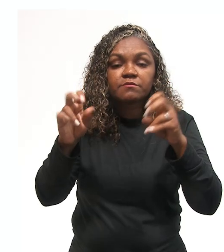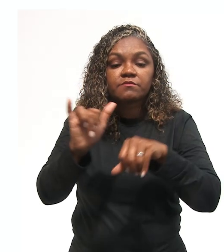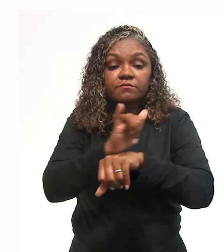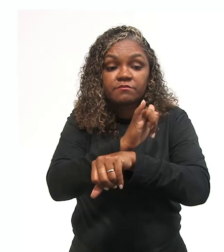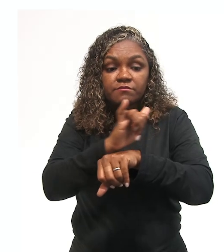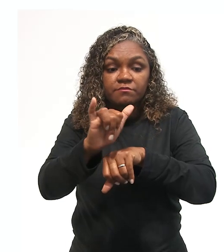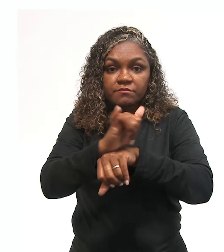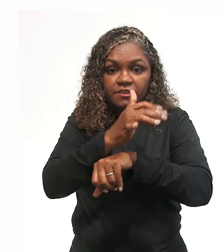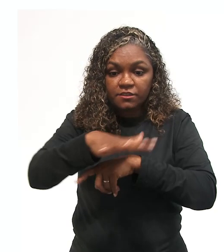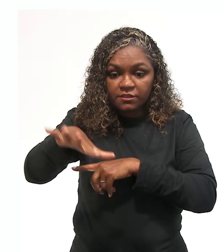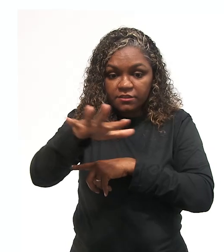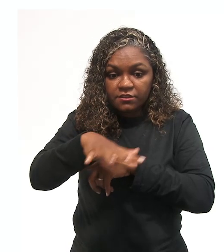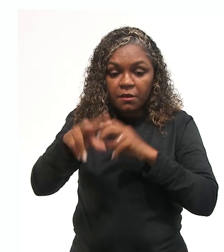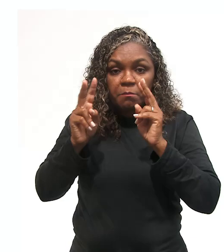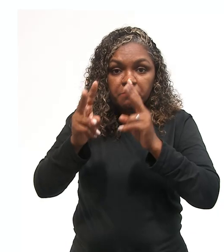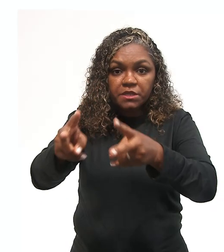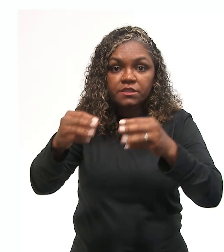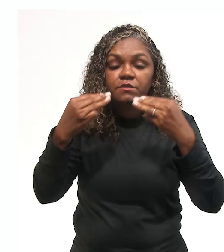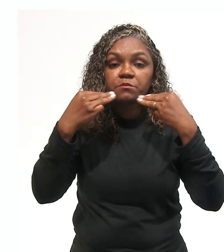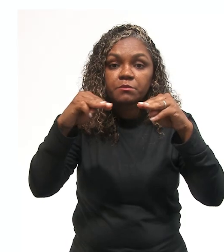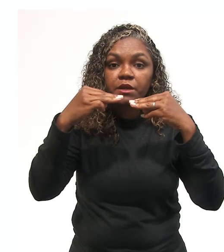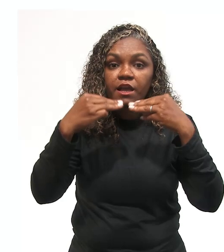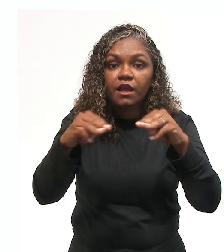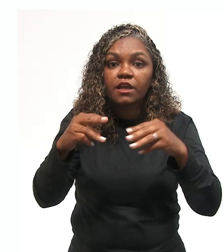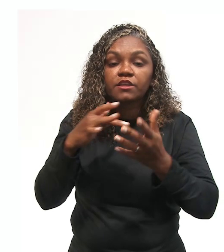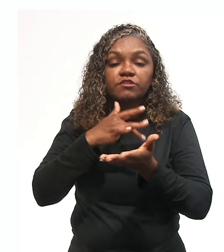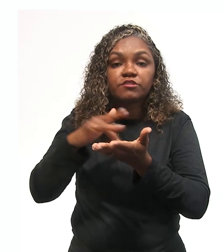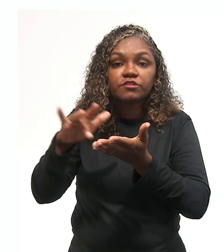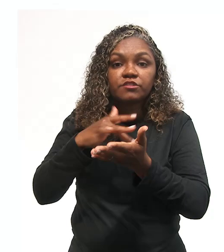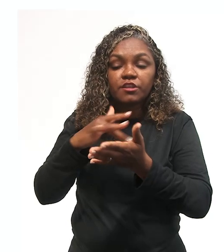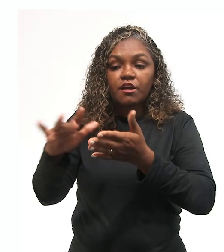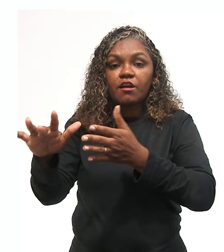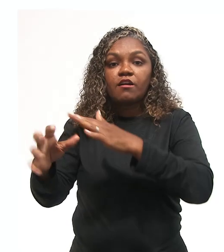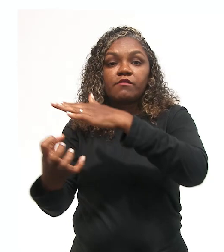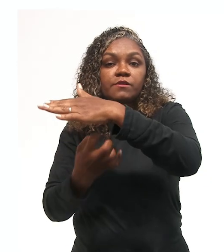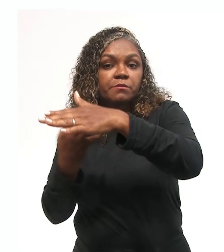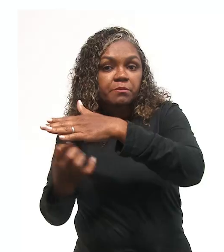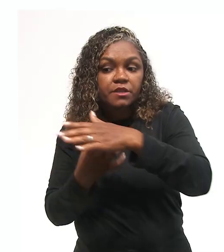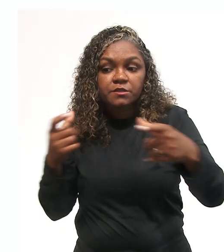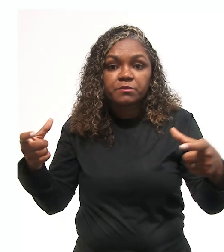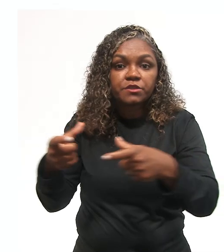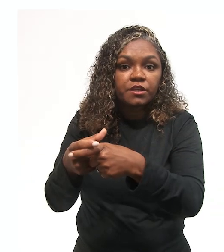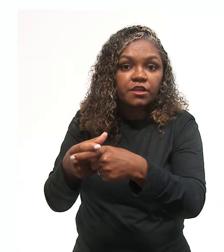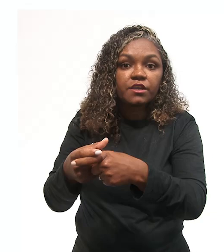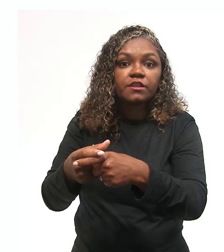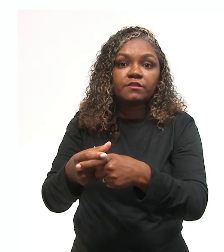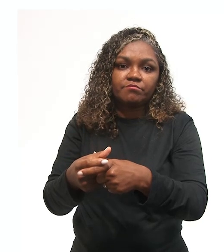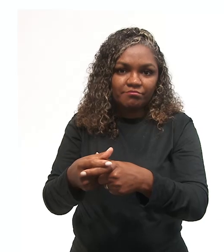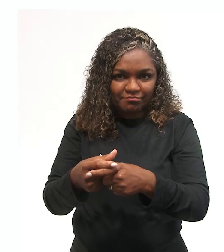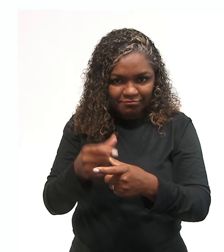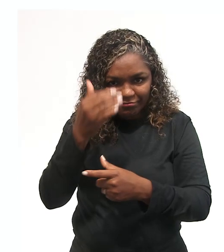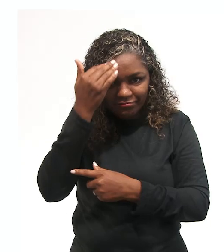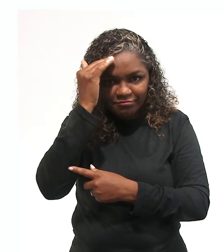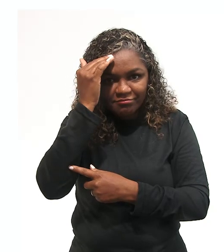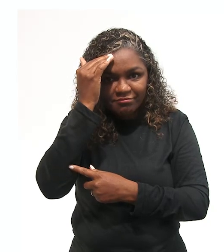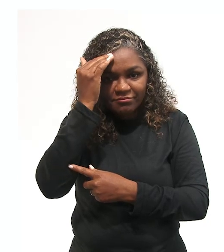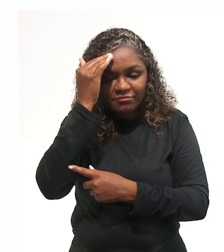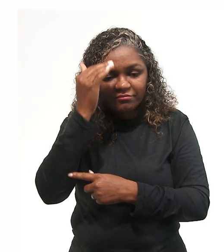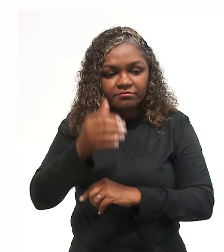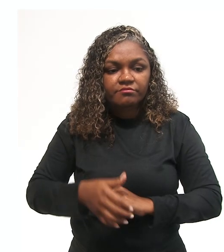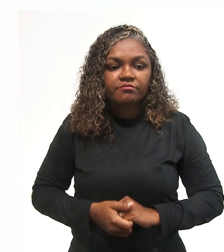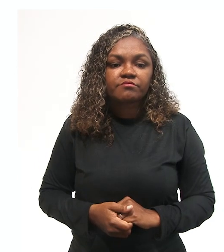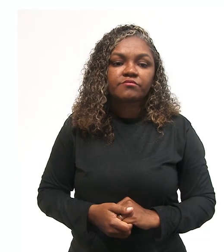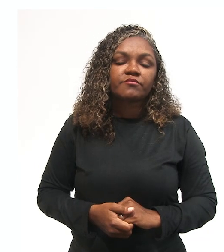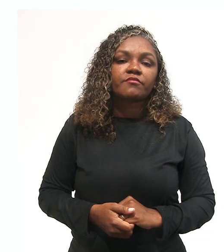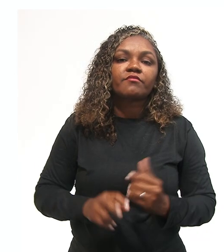nessa temática, né, do marketing digital em microempresas, delimitado geograficamente, tá certo?